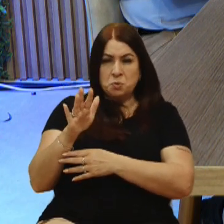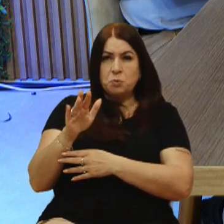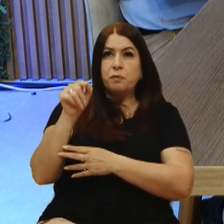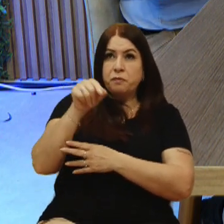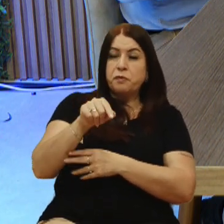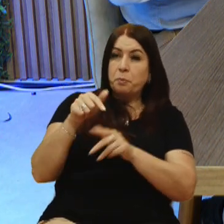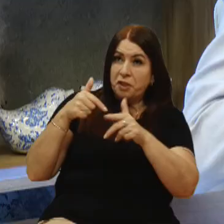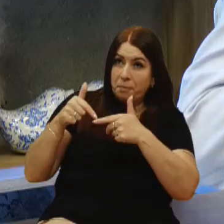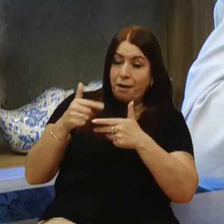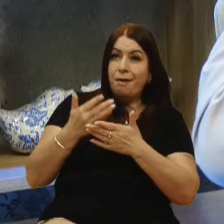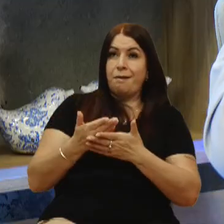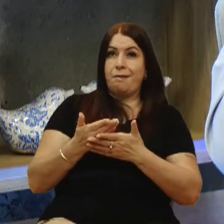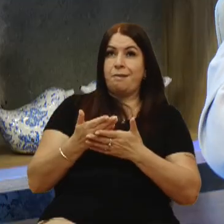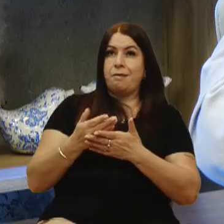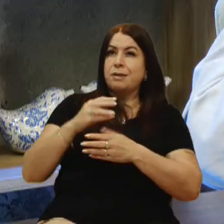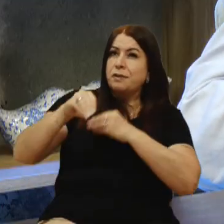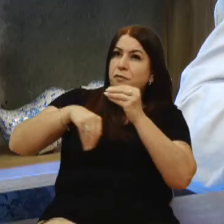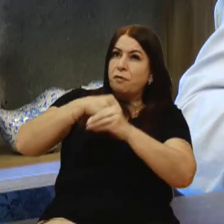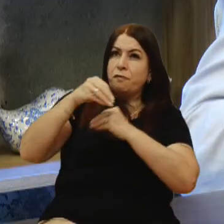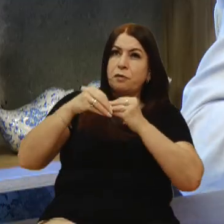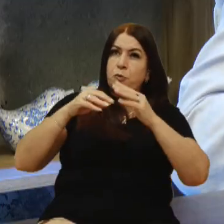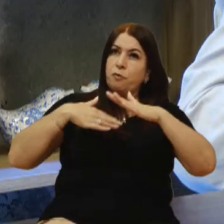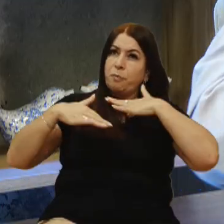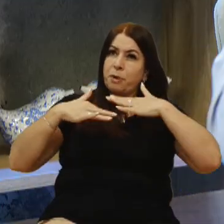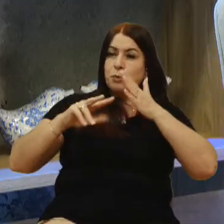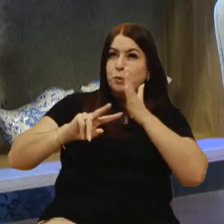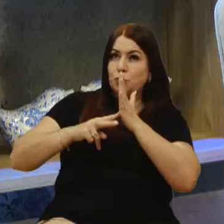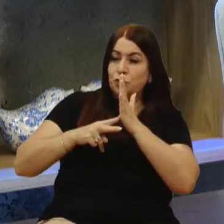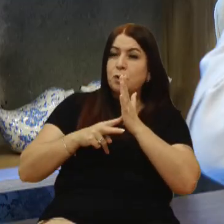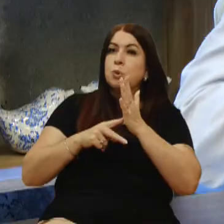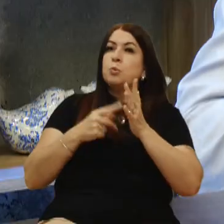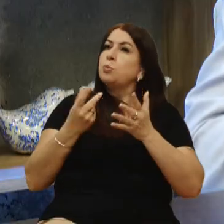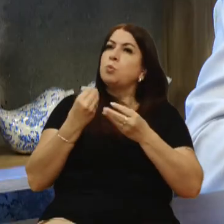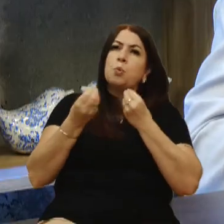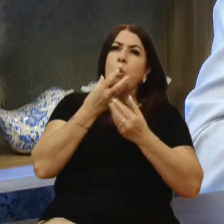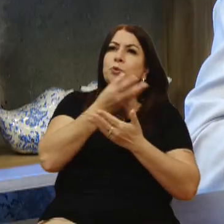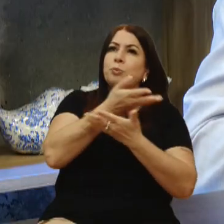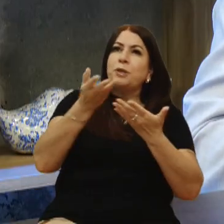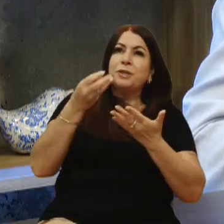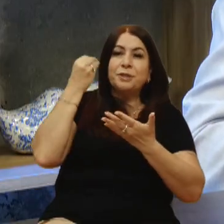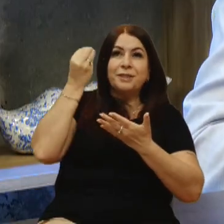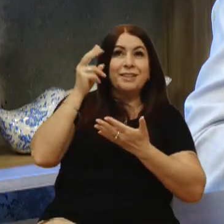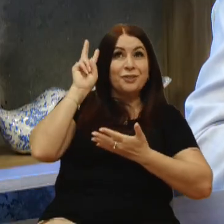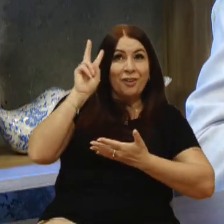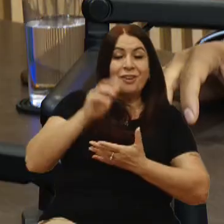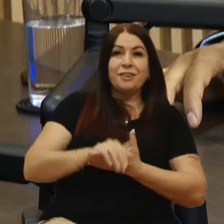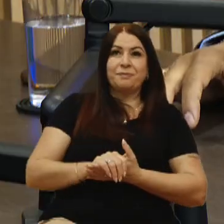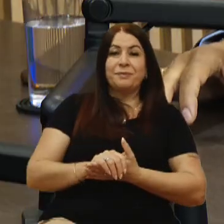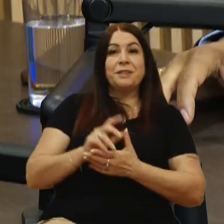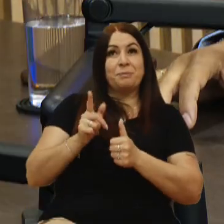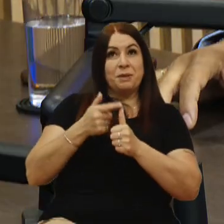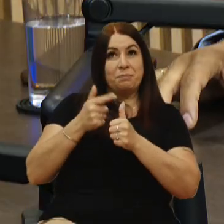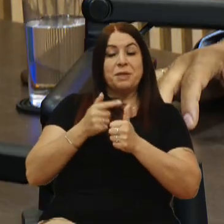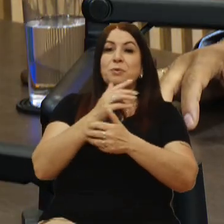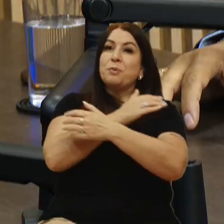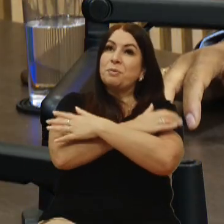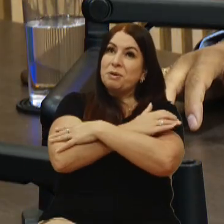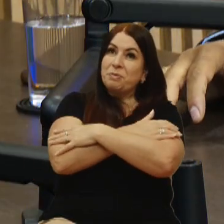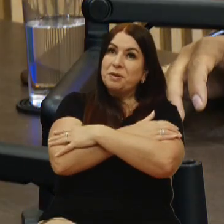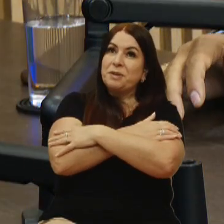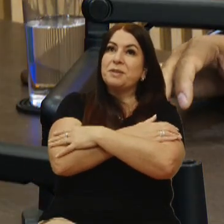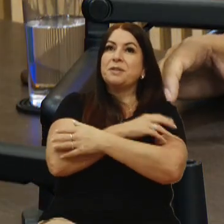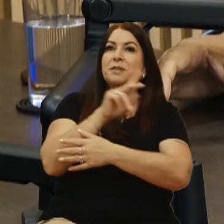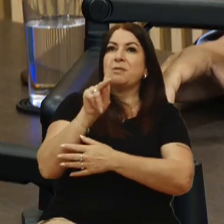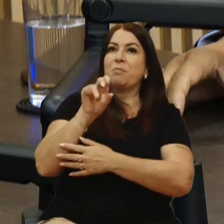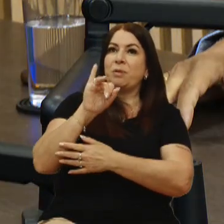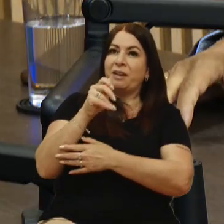para trabalhar, se envolveu com o movimento sindical. Conte para nós um pouquinho dessa história, vereador. Primeiro, mandar um abraço para o pessoal do Pinhal